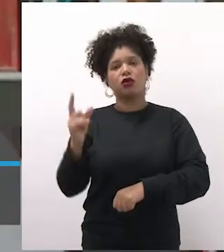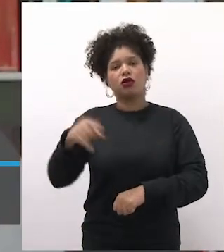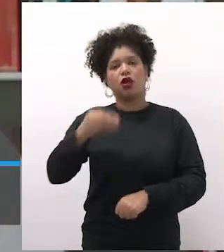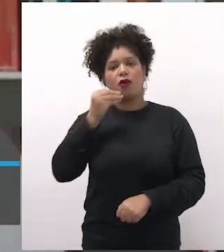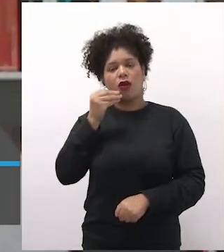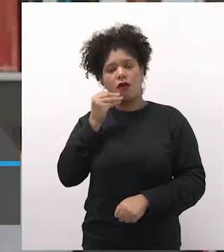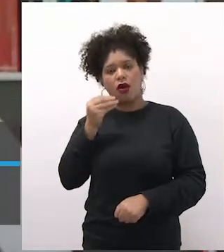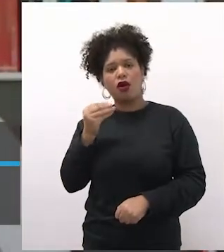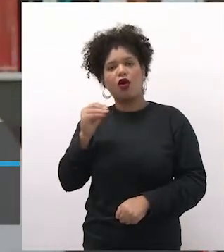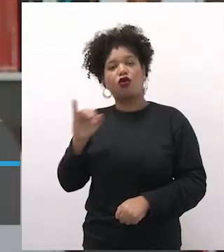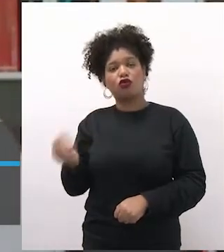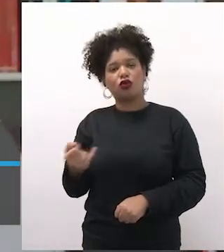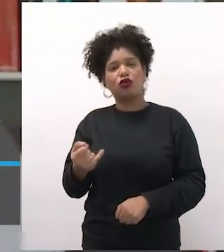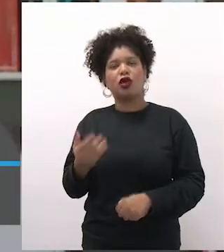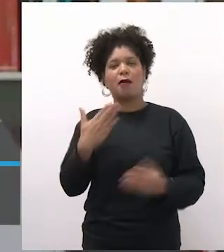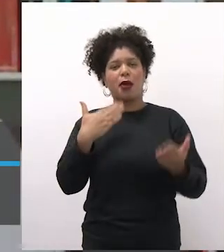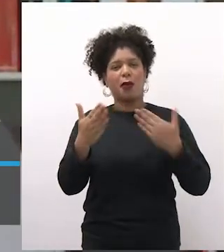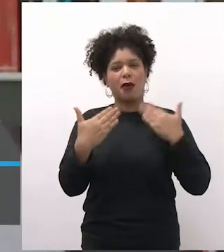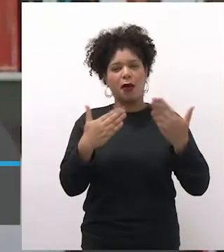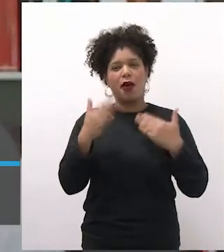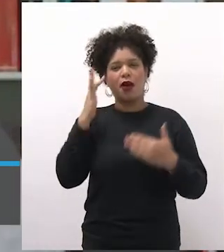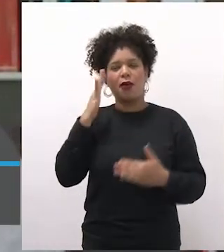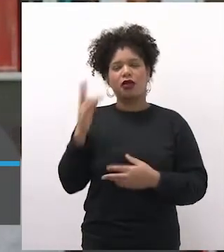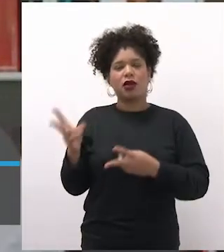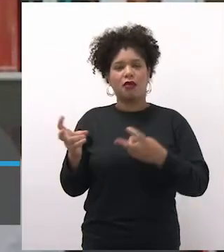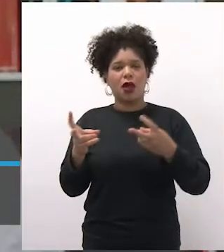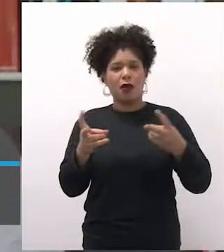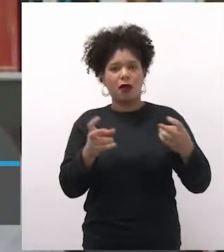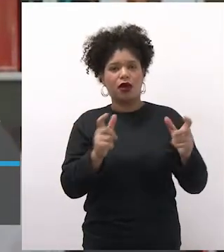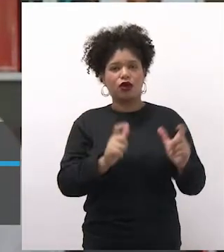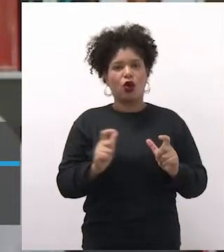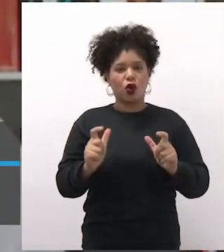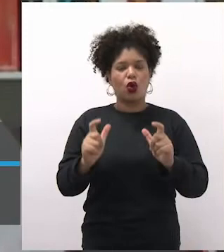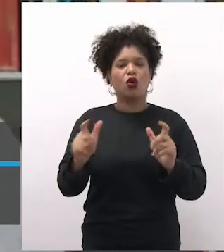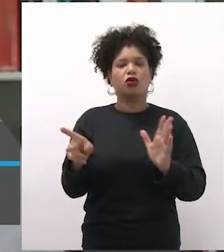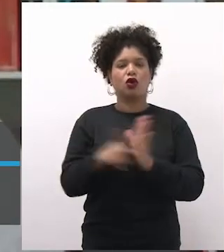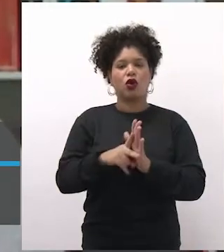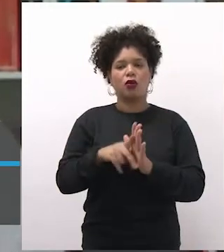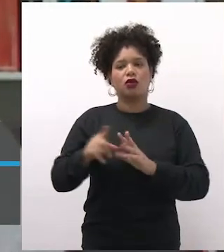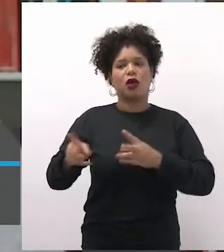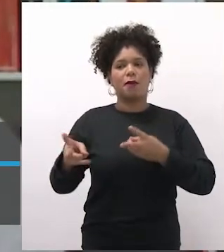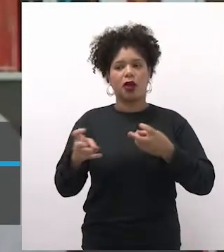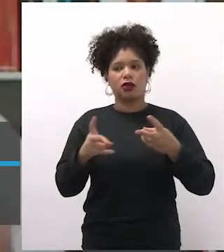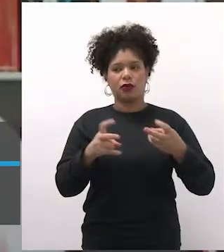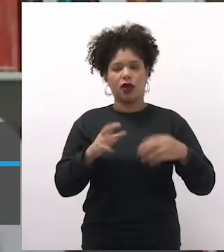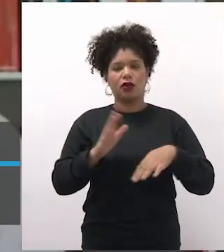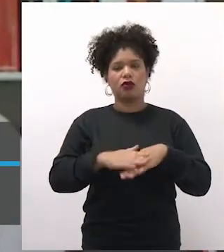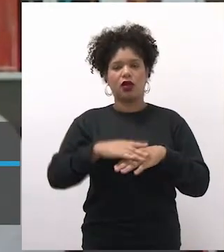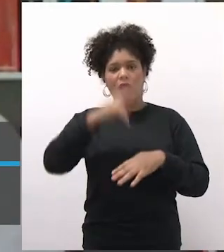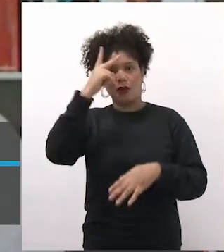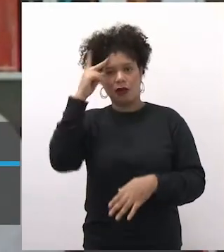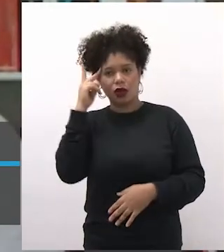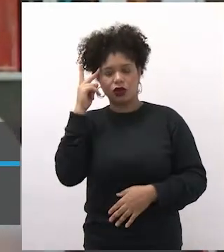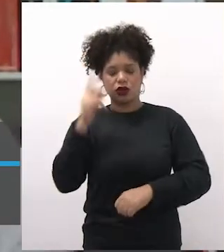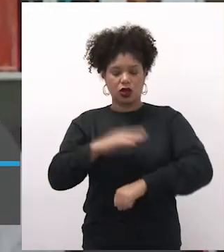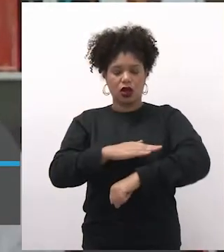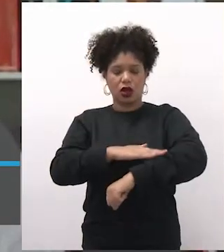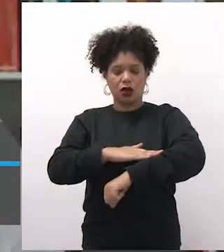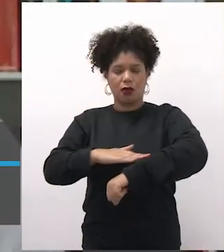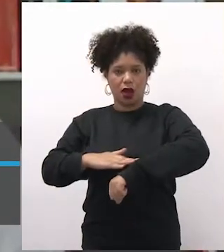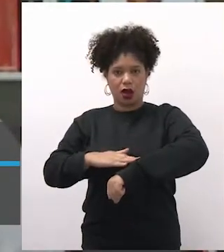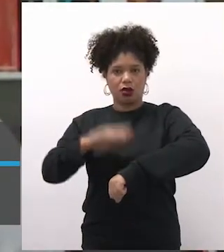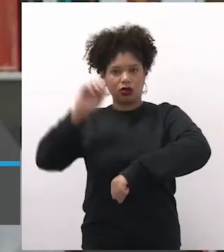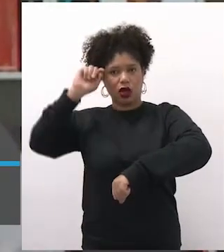se questionar, de você observar, chegar num determinado local e você observar, por exemplo, que as pessoas de pele negra elas estão